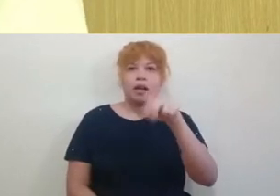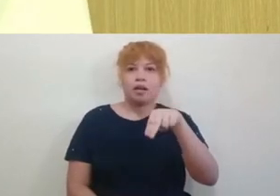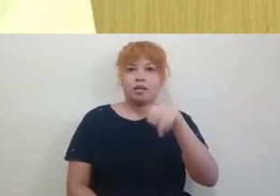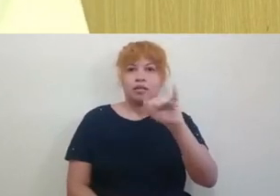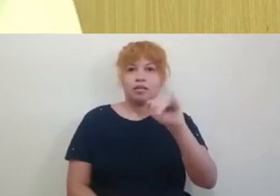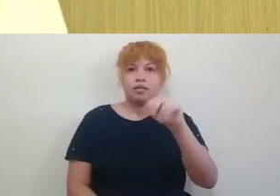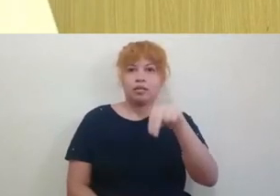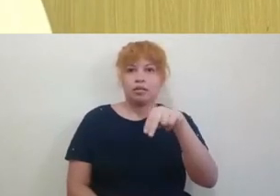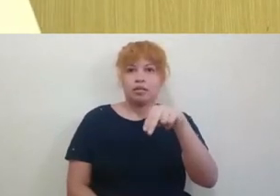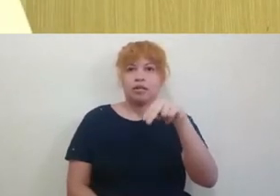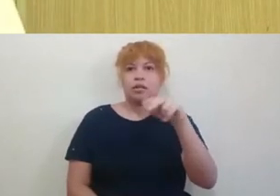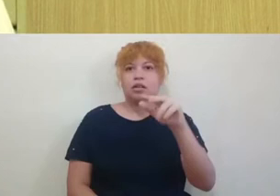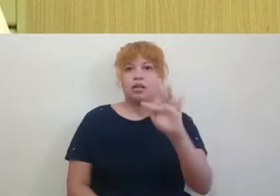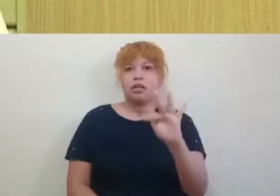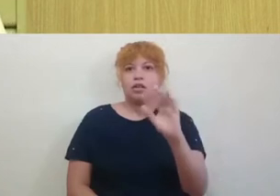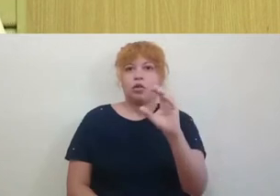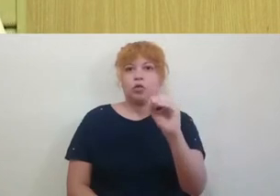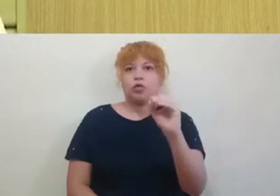Gente,